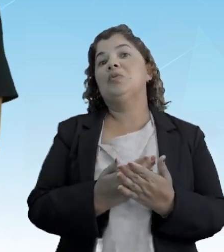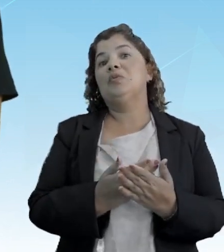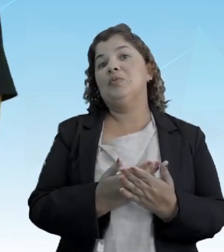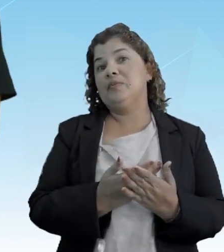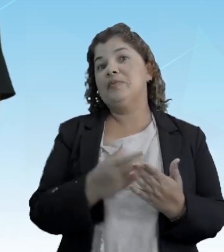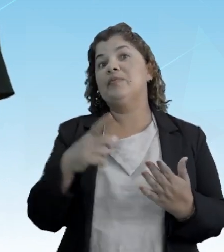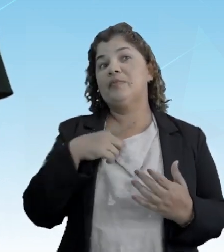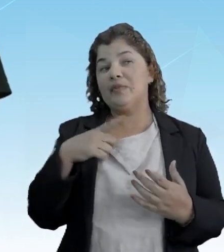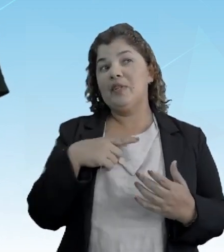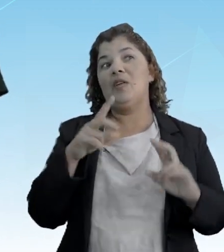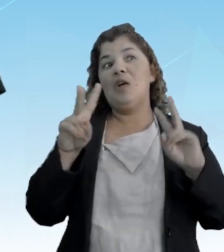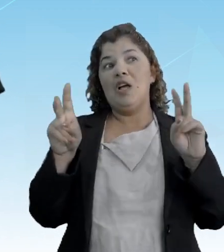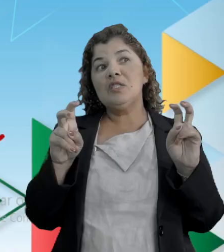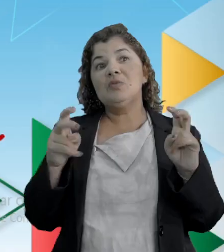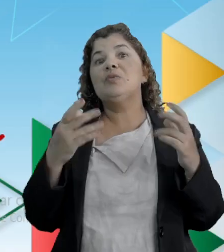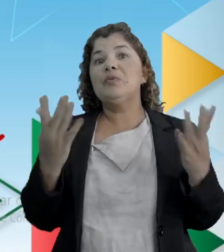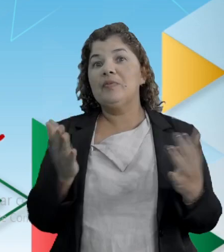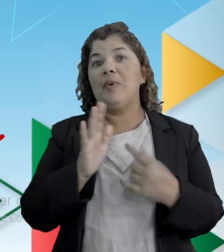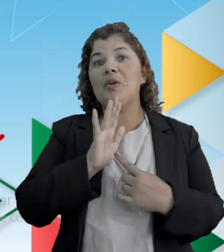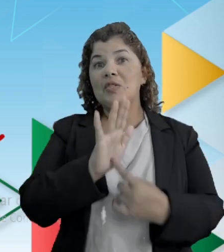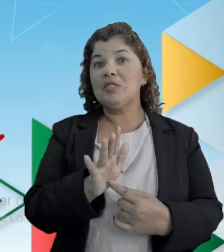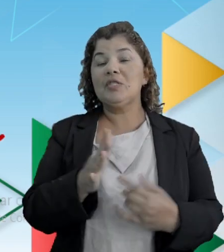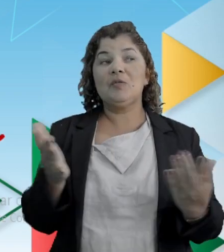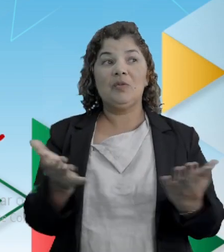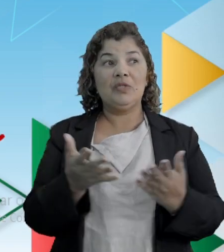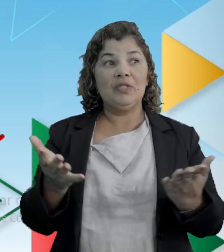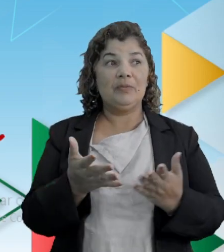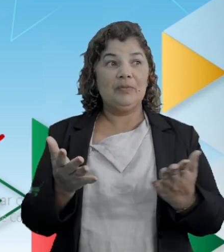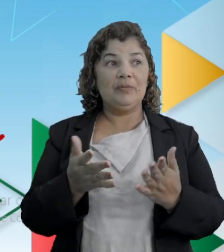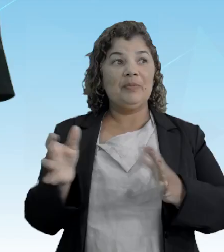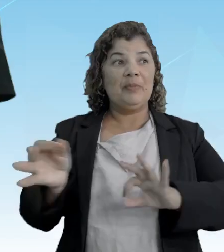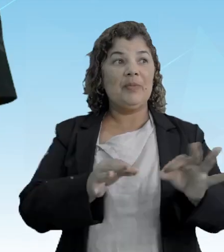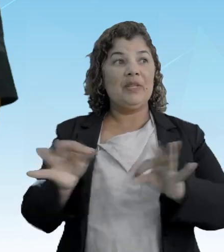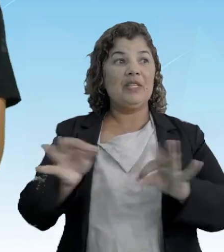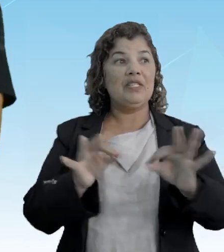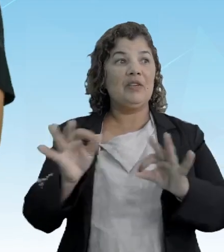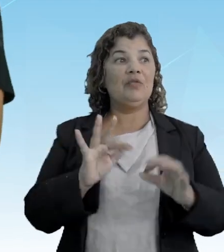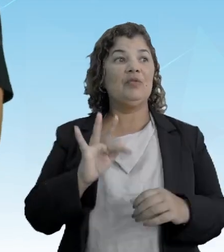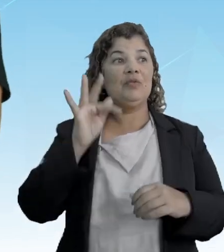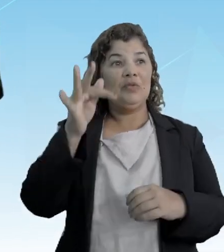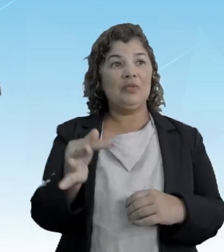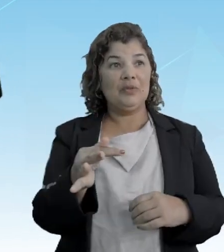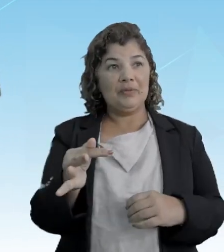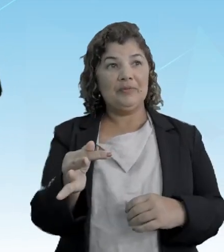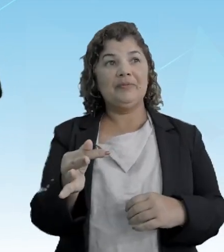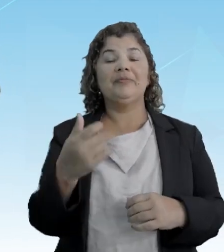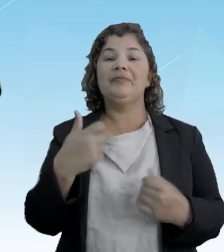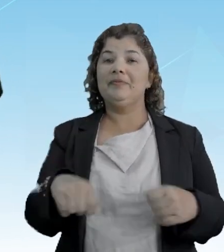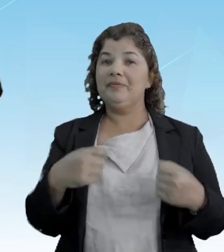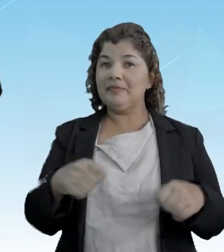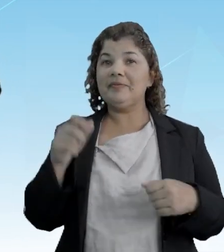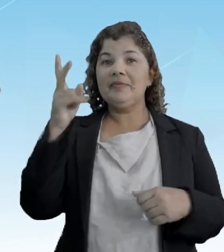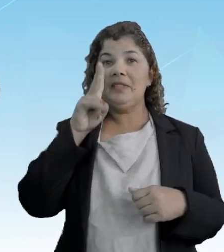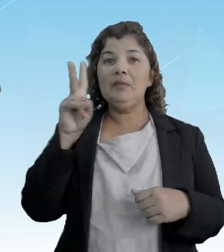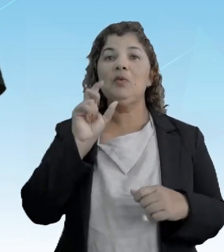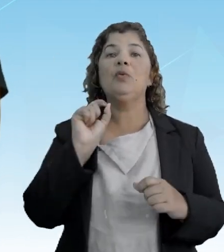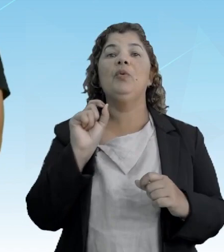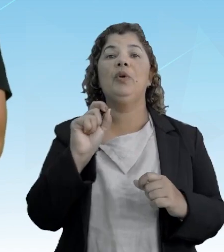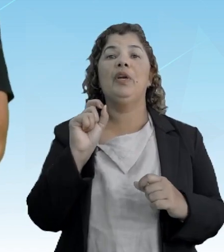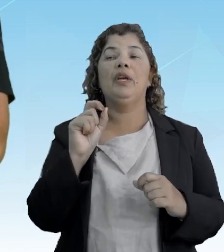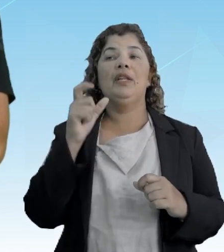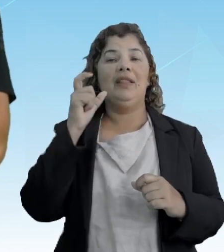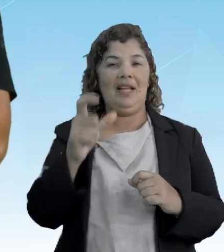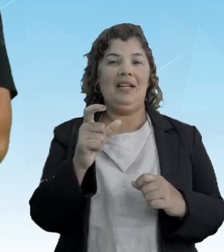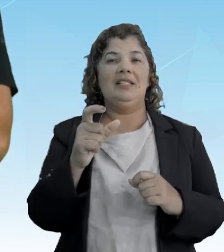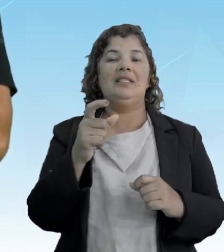é bem instigante. Como há na tela, qual é, professor? Planejar o futuro. Mas nós devemos lembrar sempre uma coisa muito interessante. Hoje vai ser a